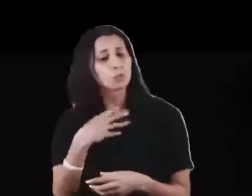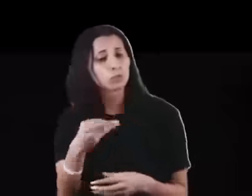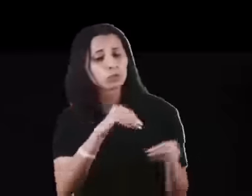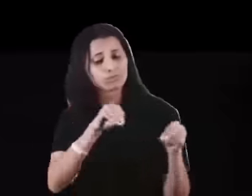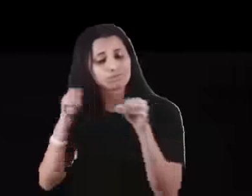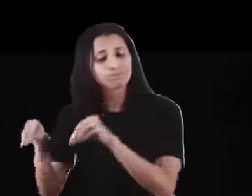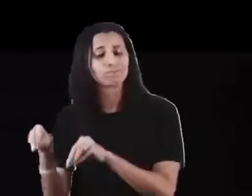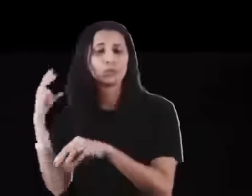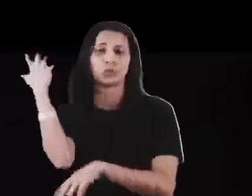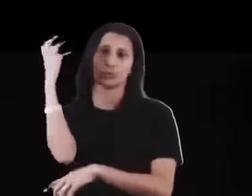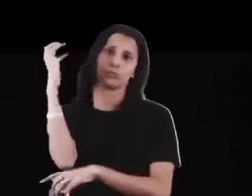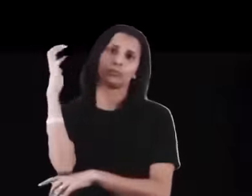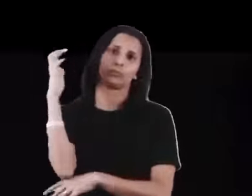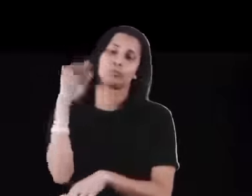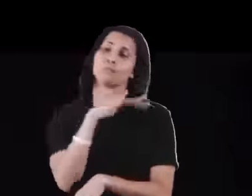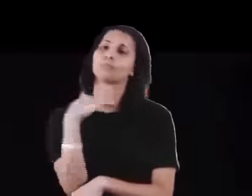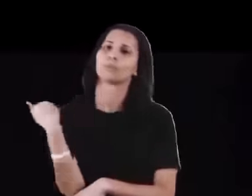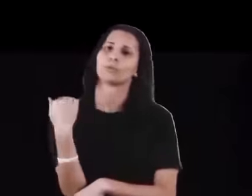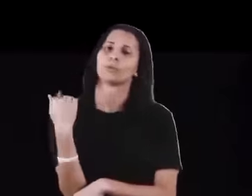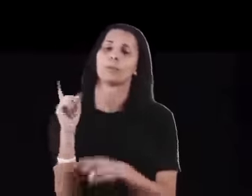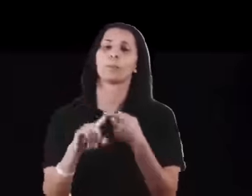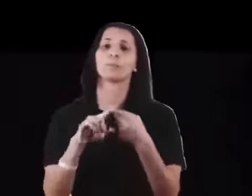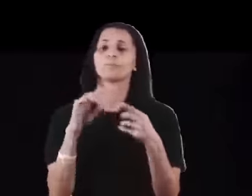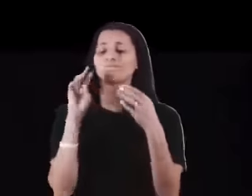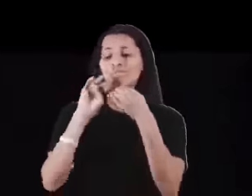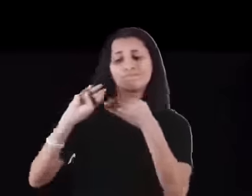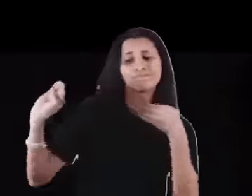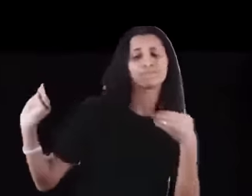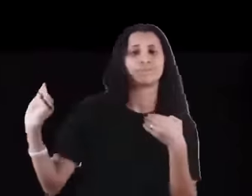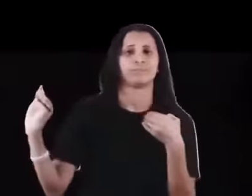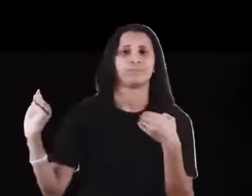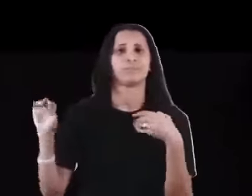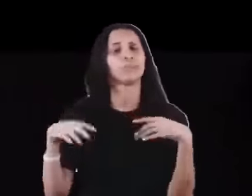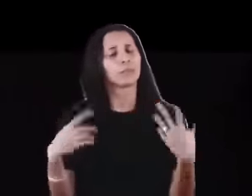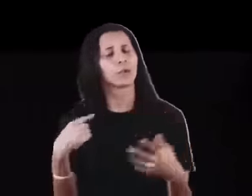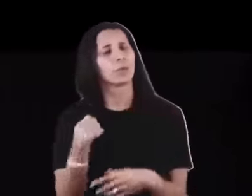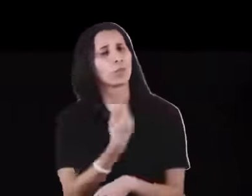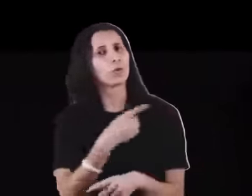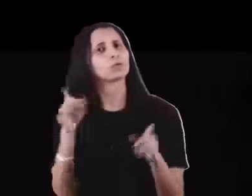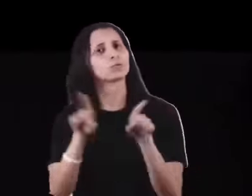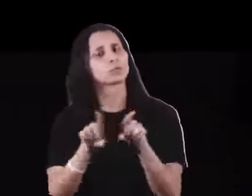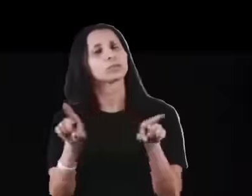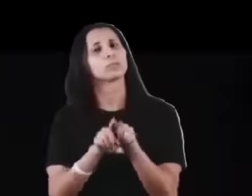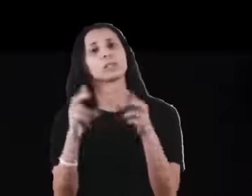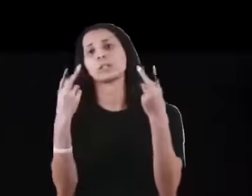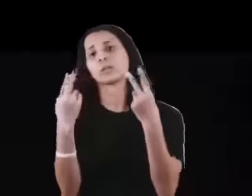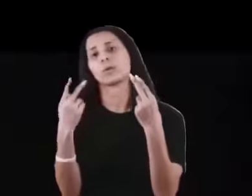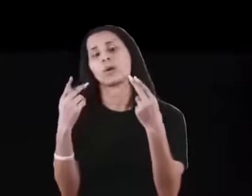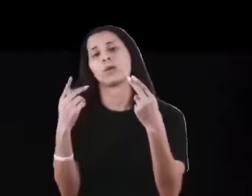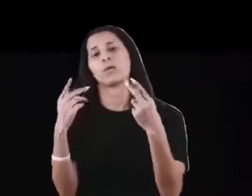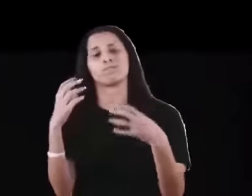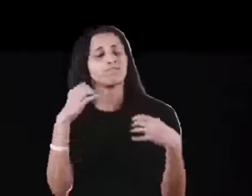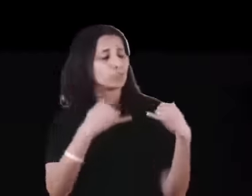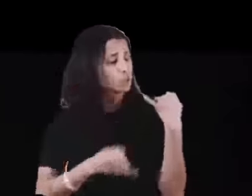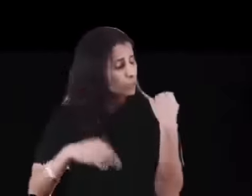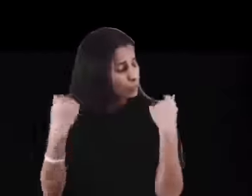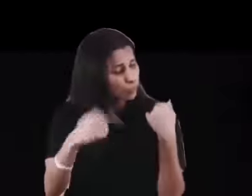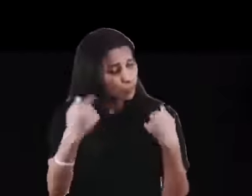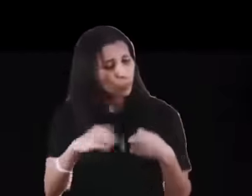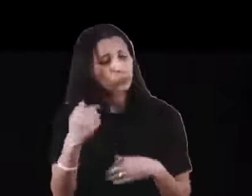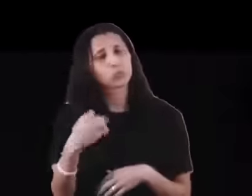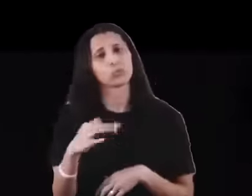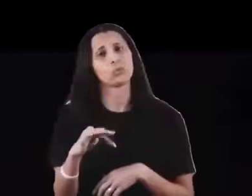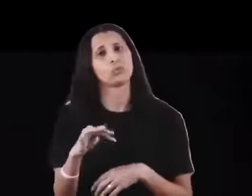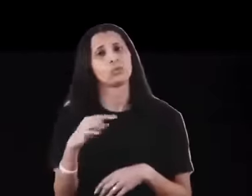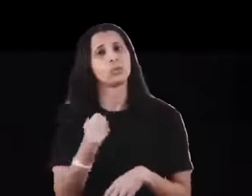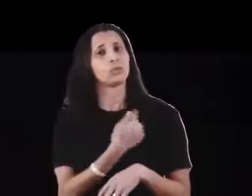que Deus não viajar Oi gente a gente no clama não é no meio da dor a gente se esquece de recorrer ao Sobrenatural porque no fundo no fundo a gente